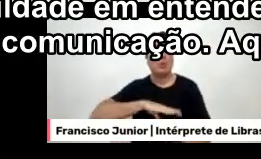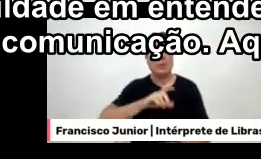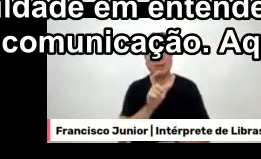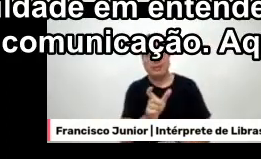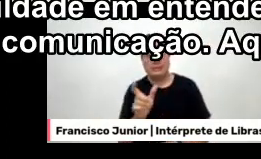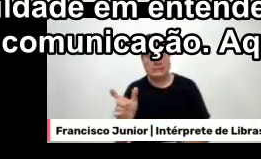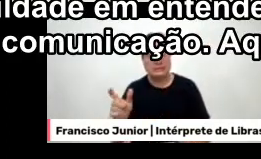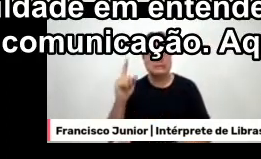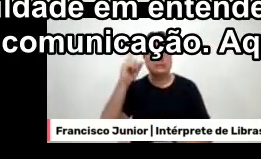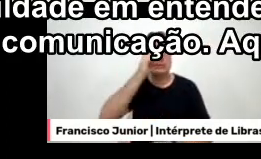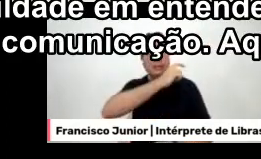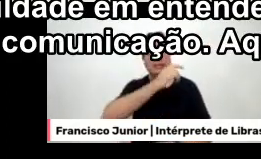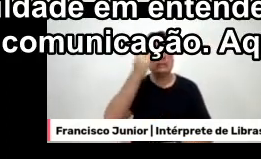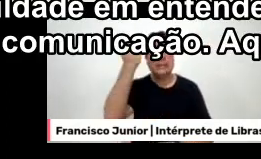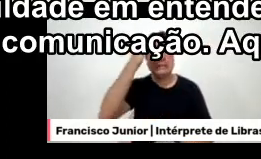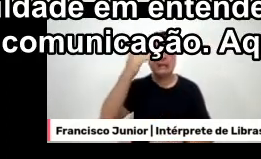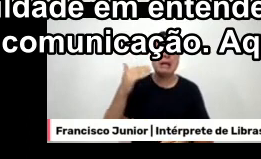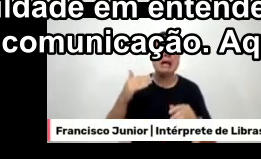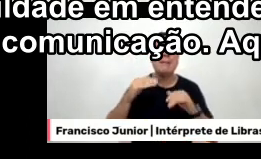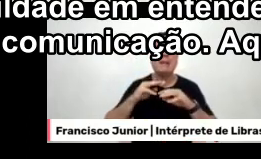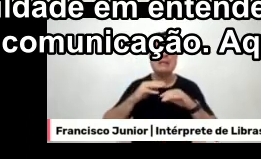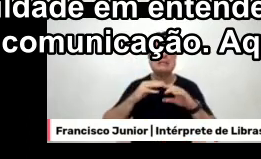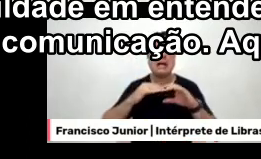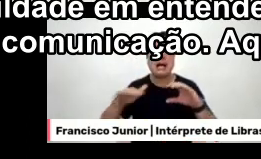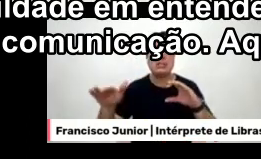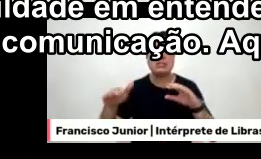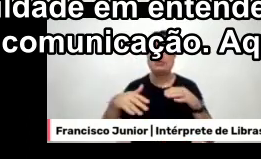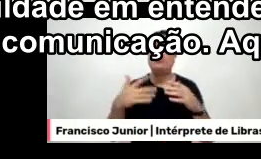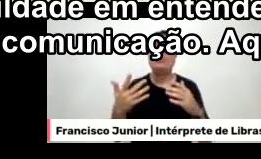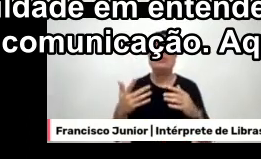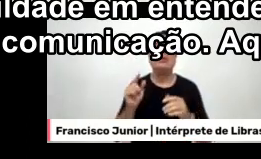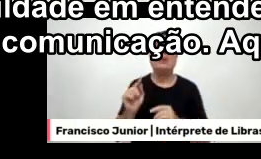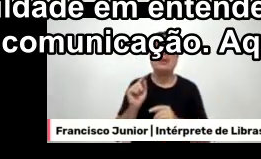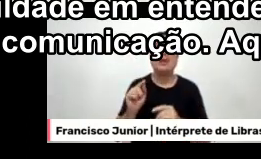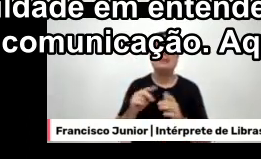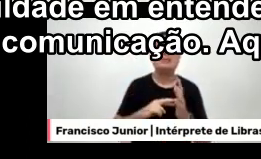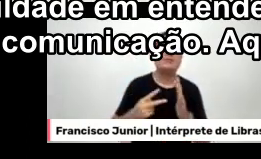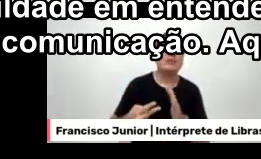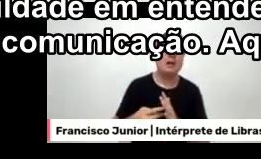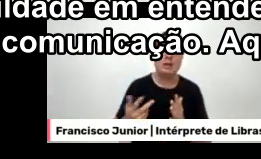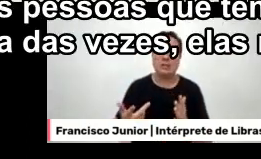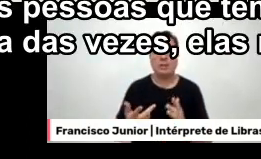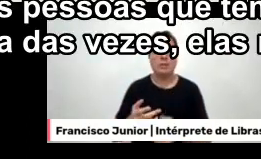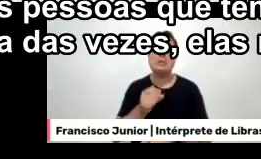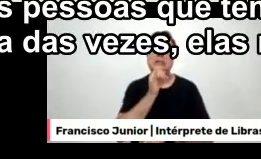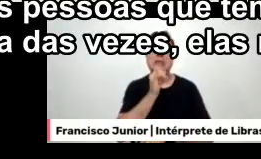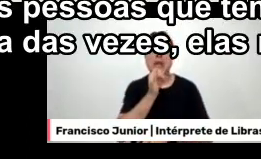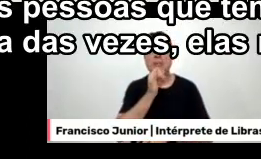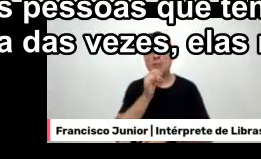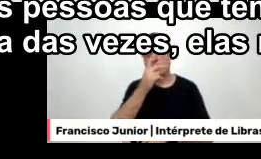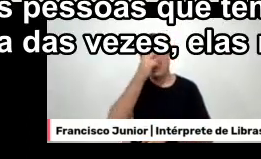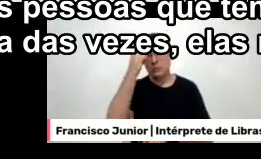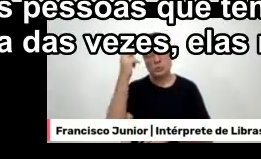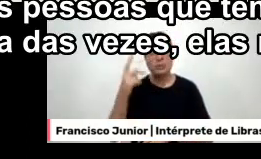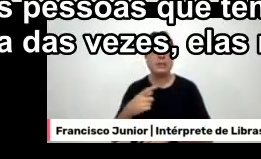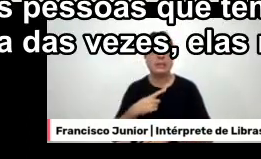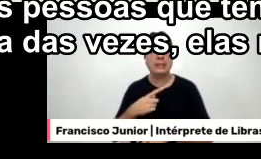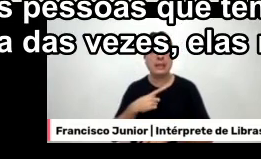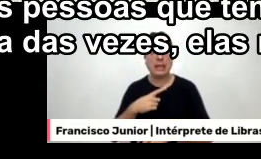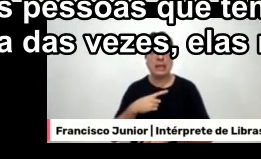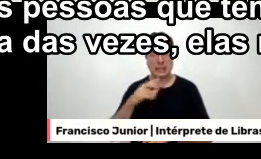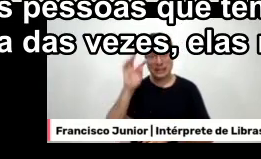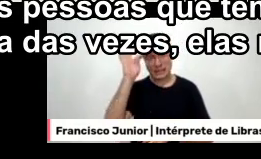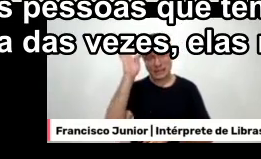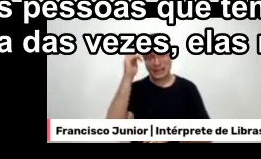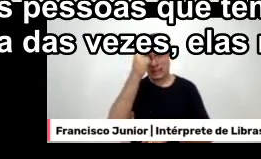em entender o tom da mensagem de uma comunicação. Aqui, trazendo um exemplo para pessoas que têm TDAH